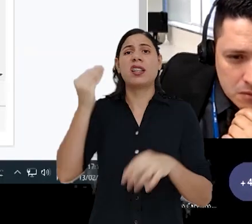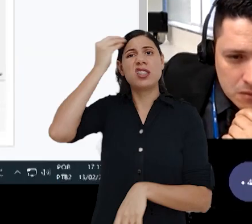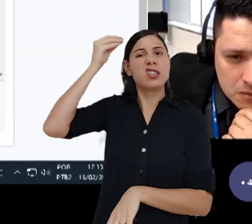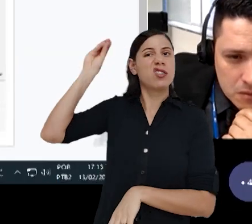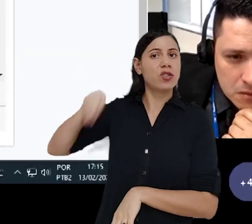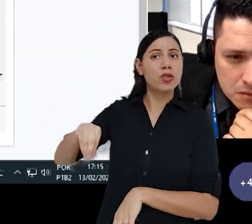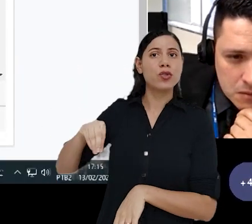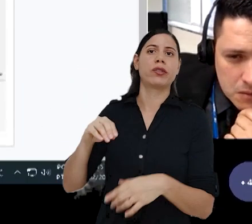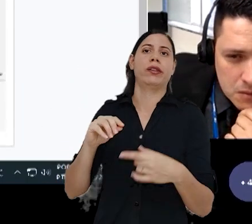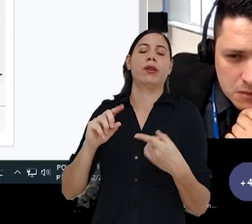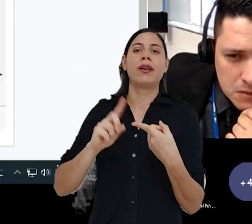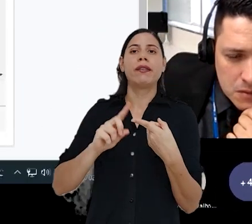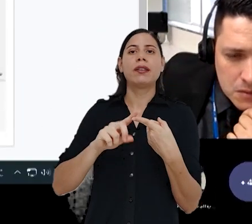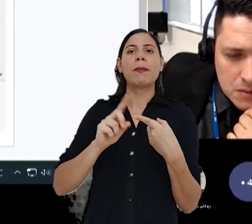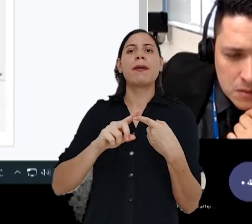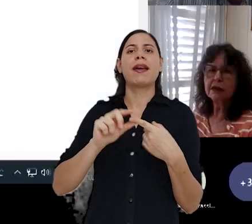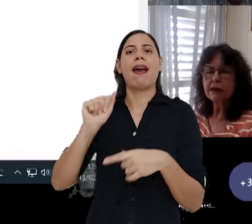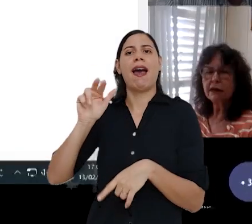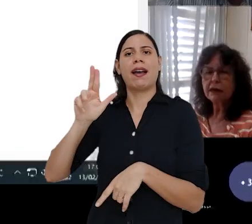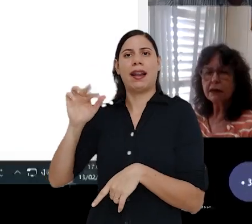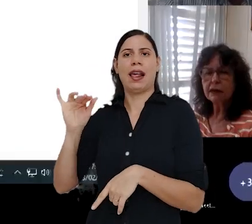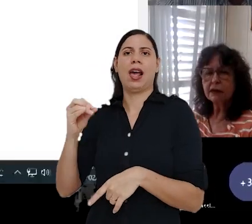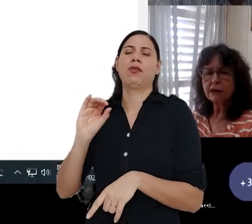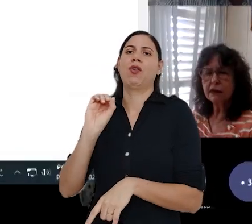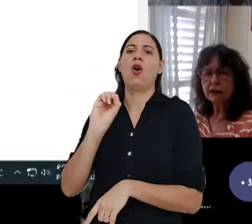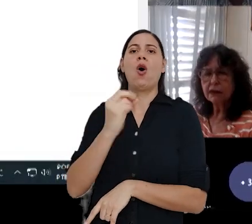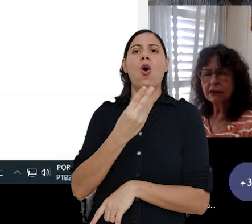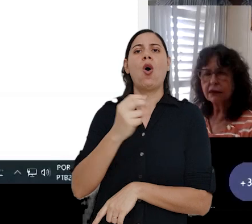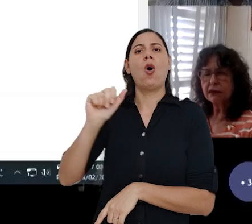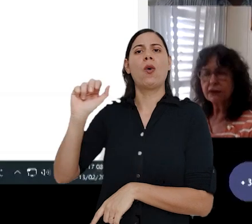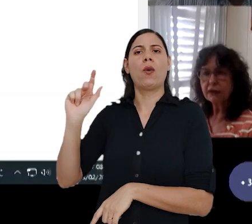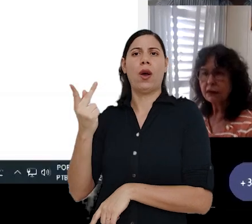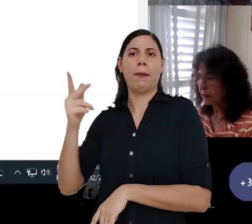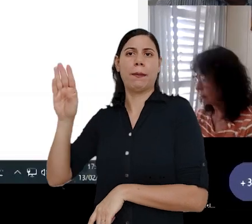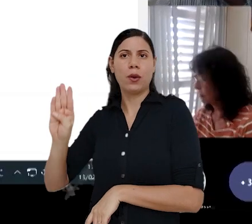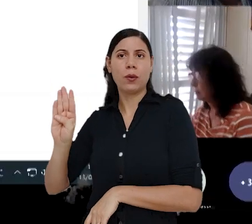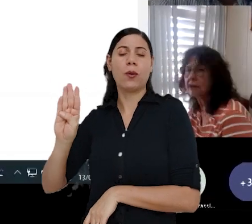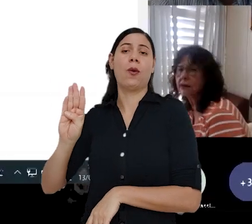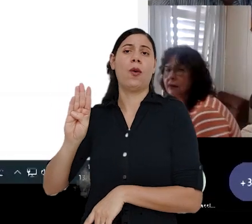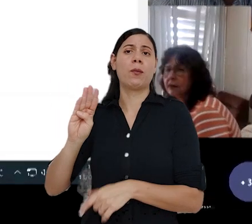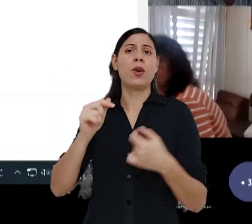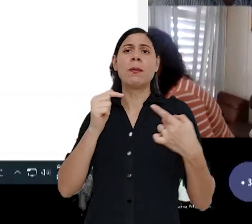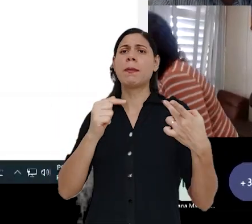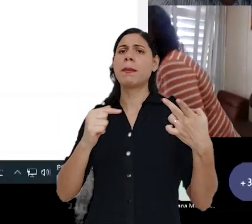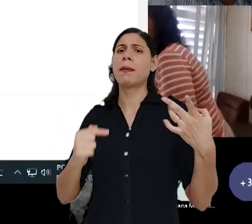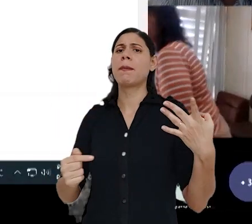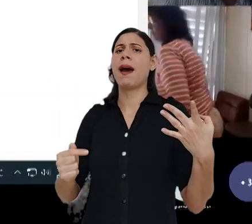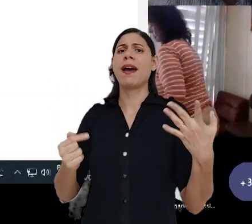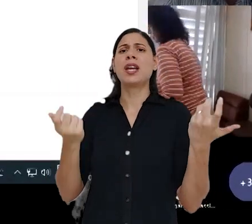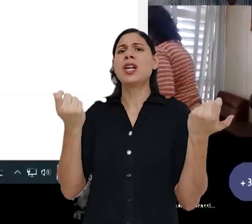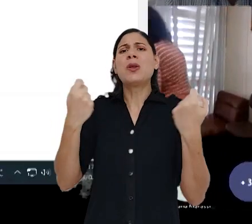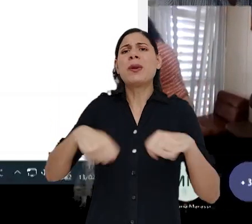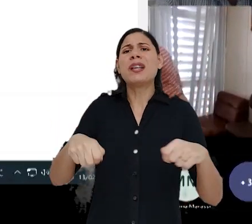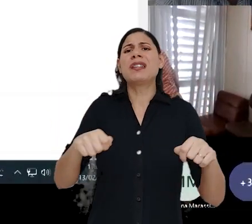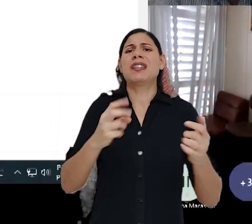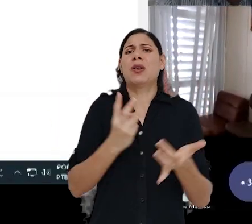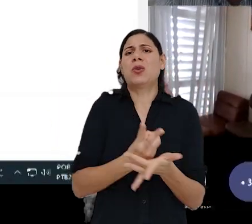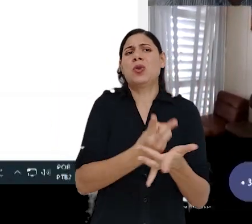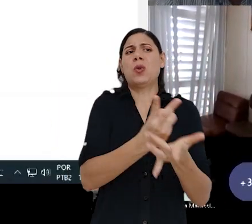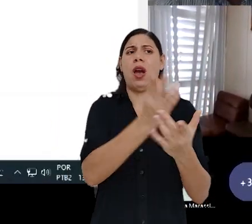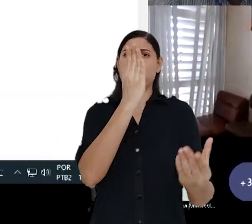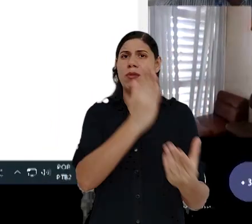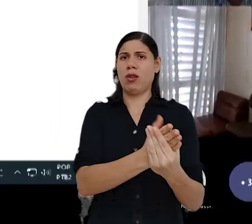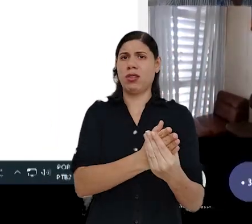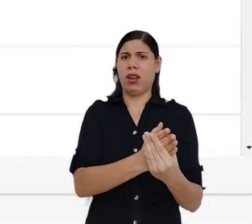de desistência e agravos e habeas corpus com perda de objeto, situações que dispensam a continuidade de